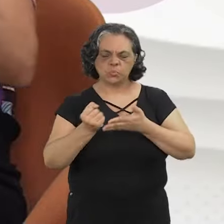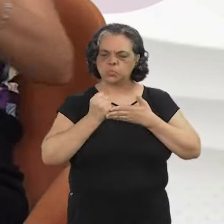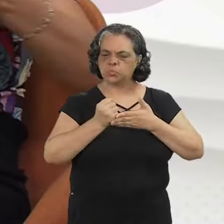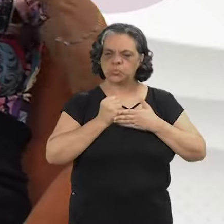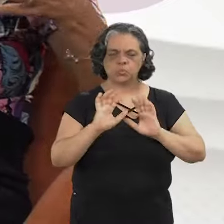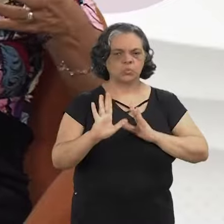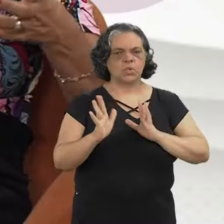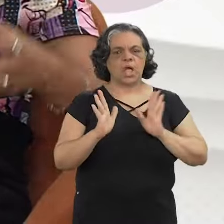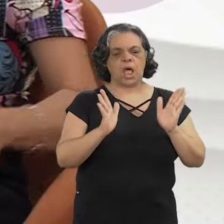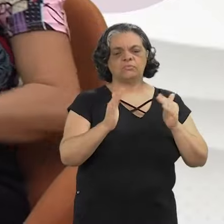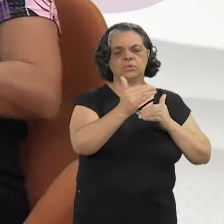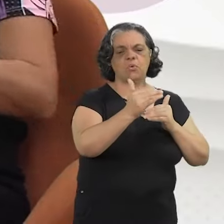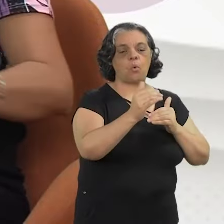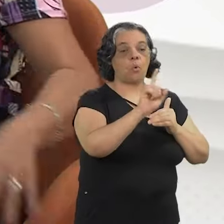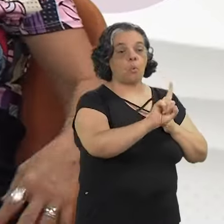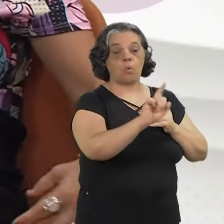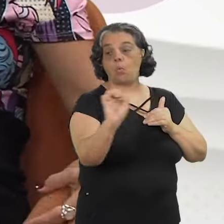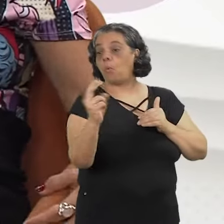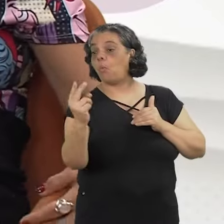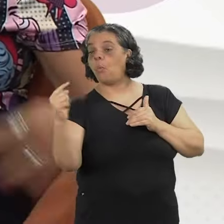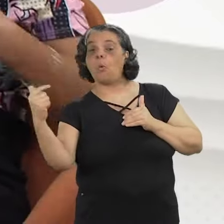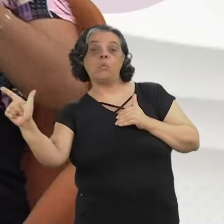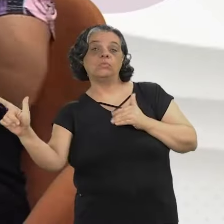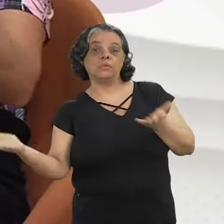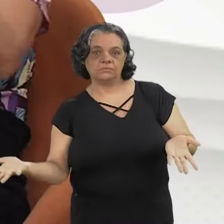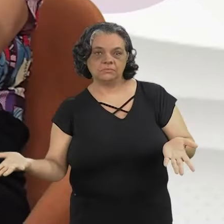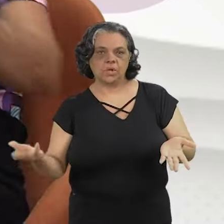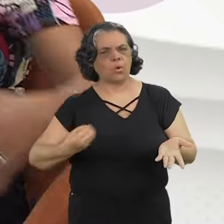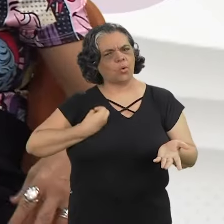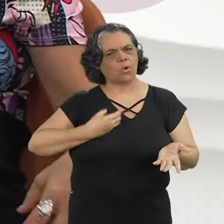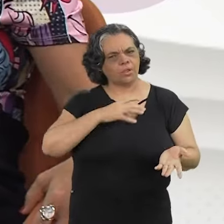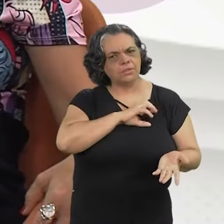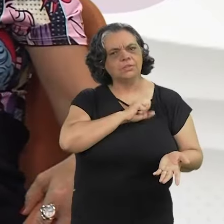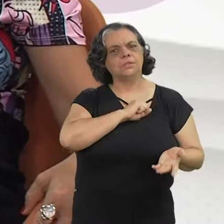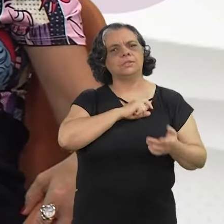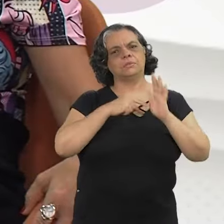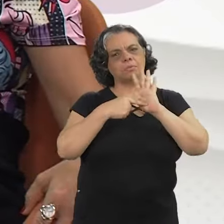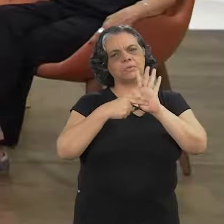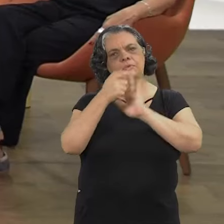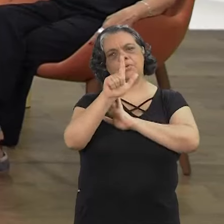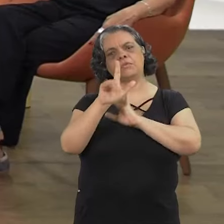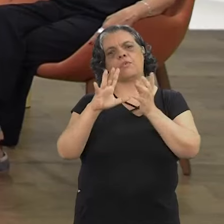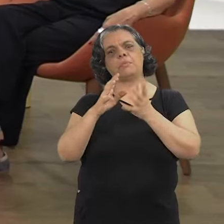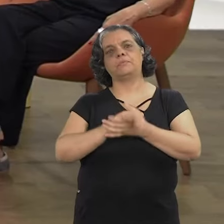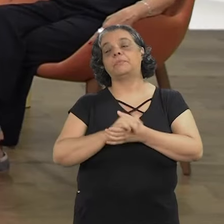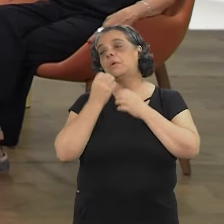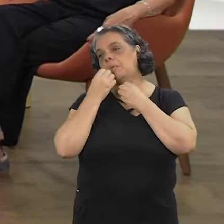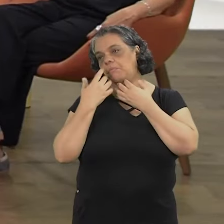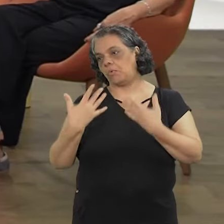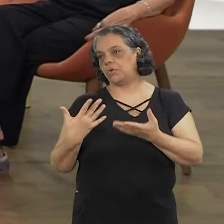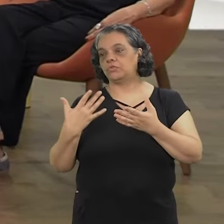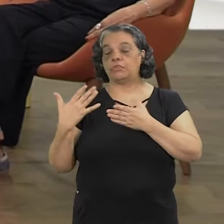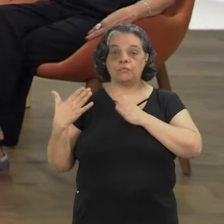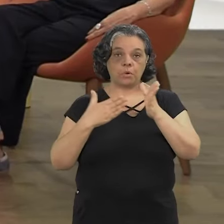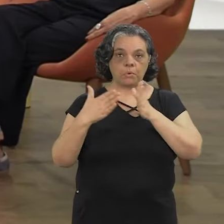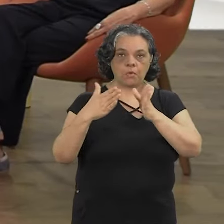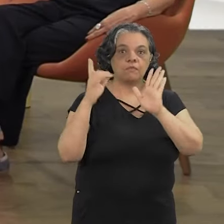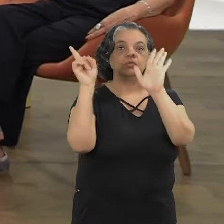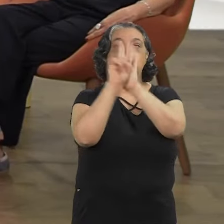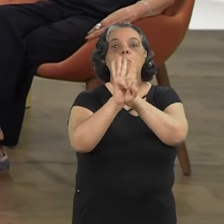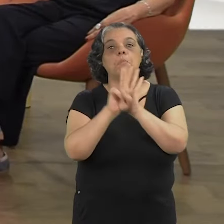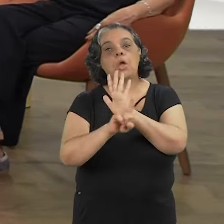ou é uma coisa ou é outra e eu gostaria de me ver né representada de outras formas também bom a gente foi pras juas fazer uma